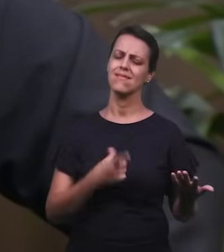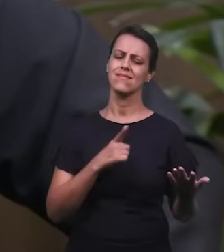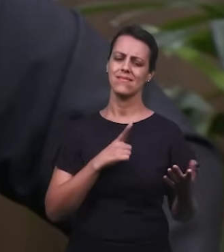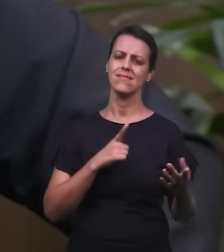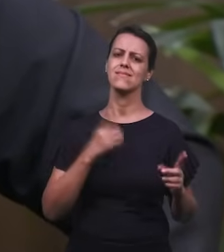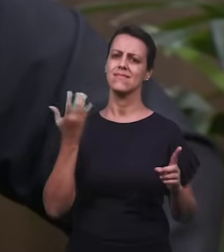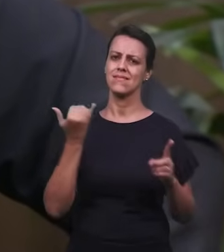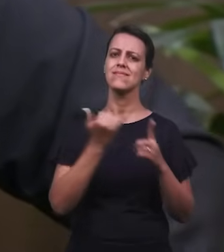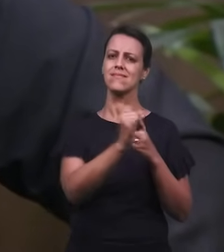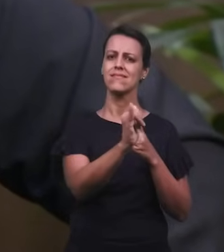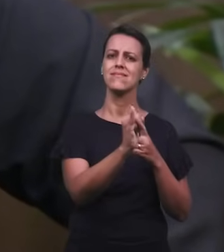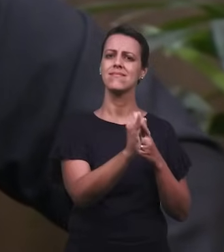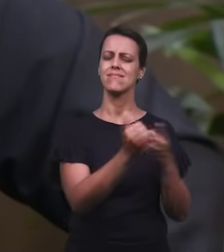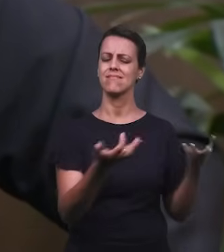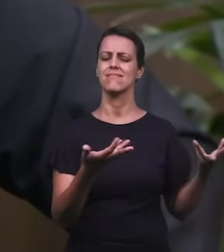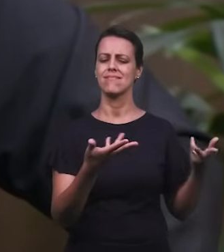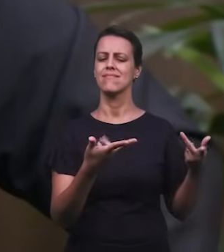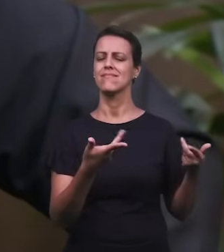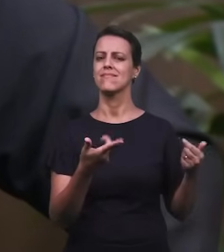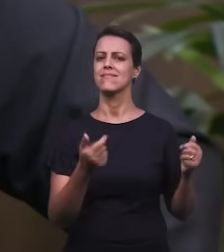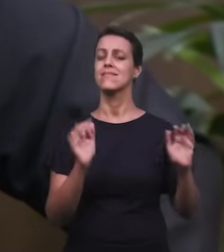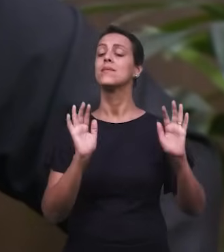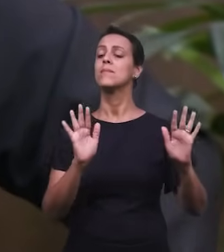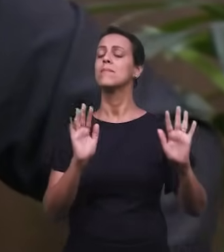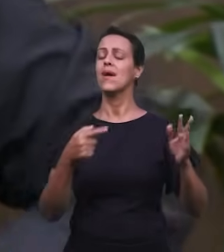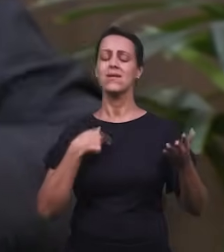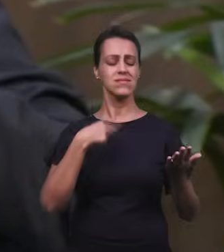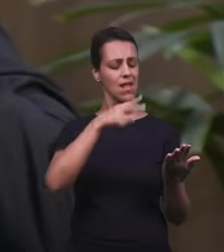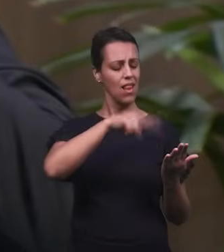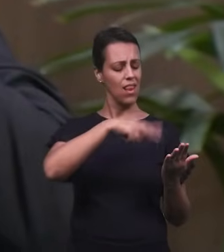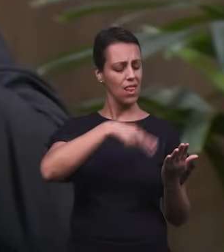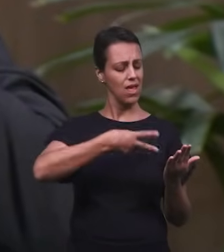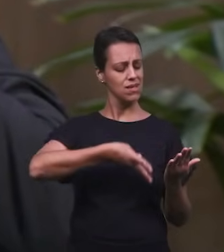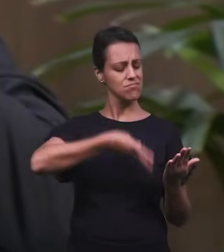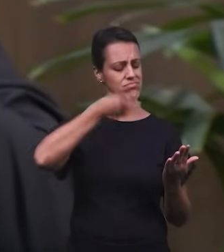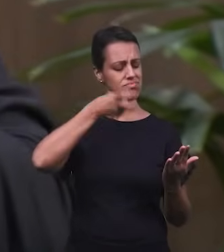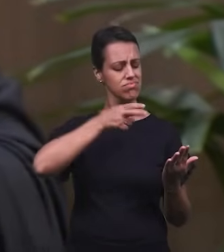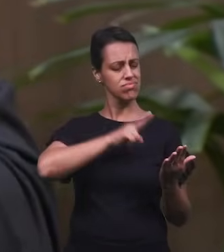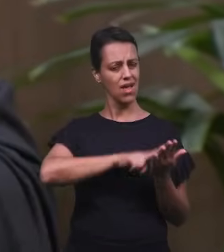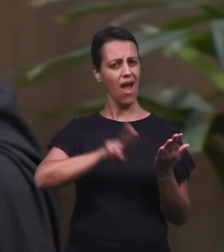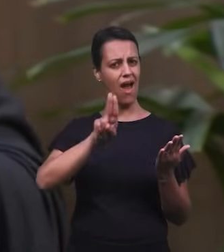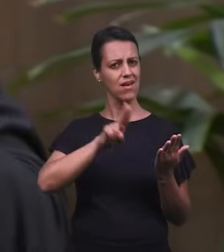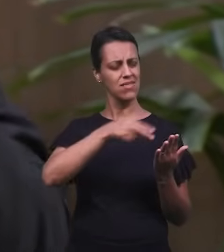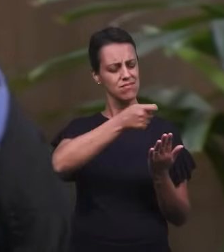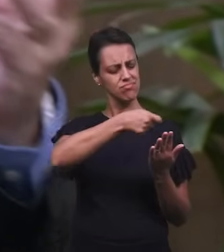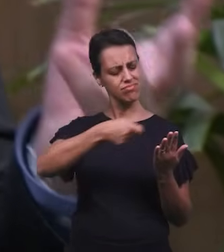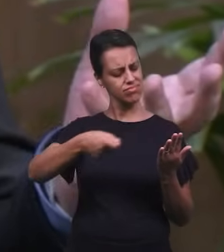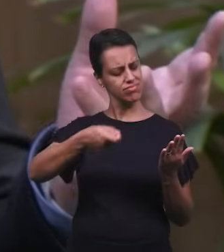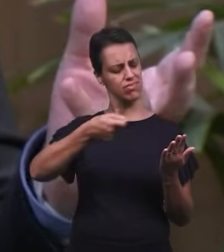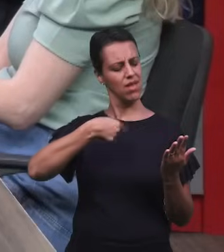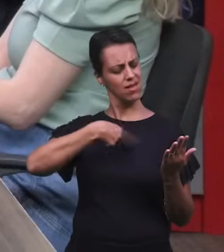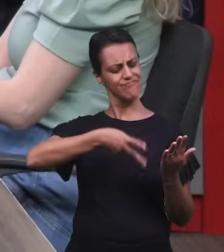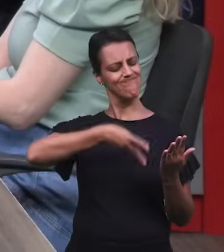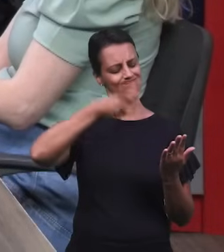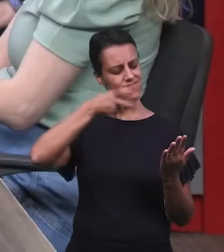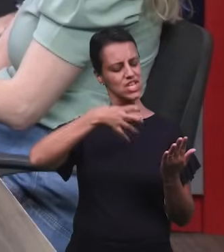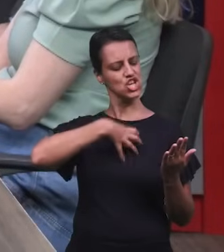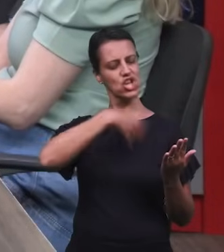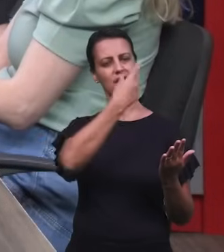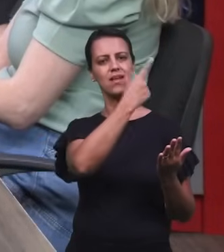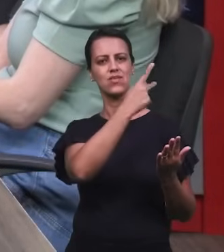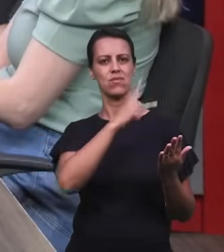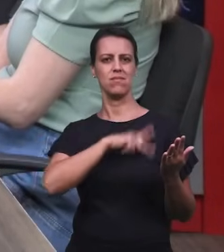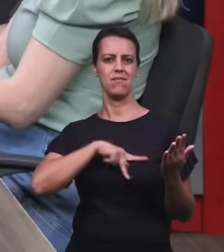né? Não estamos entrando nisso. Mas, no sentido de extrair aqui para o nosso propósito,